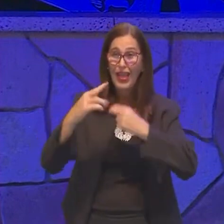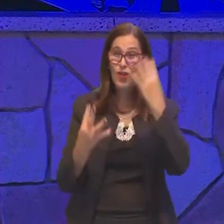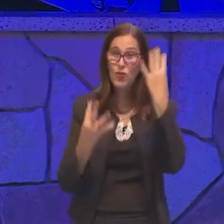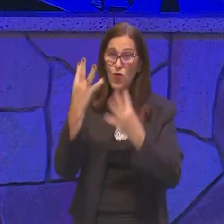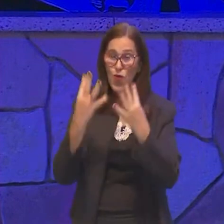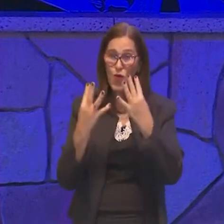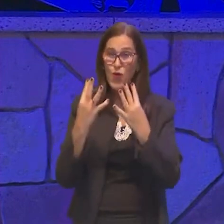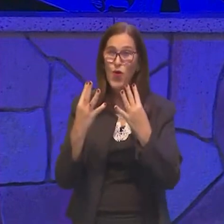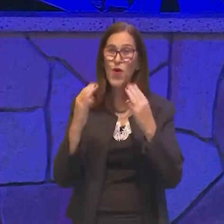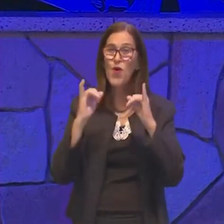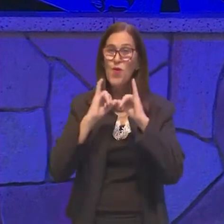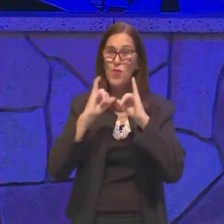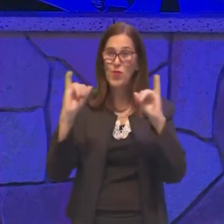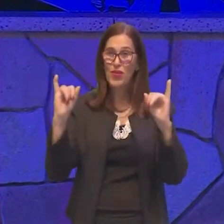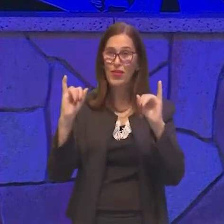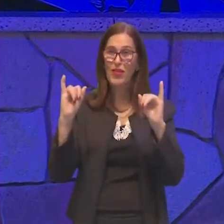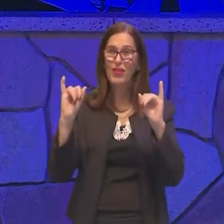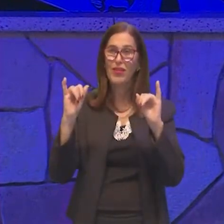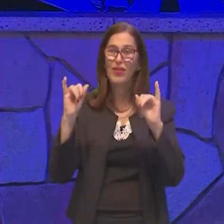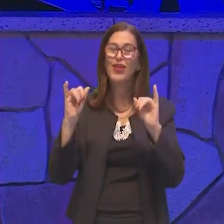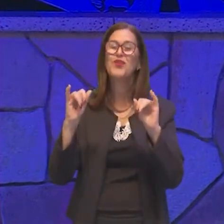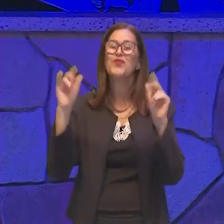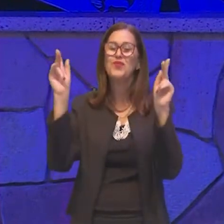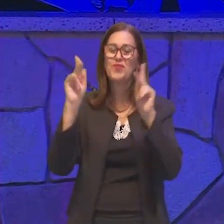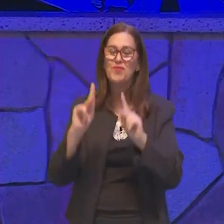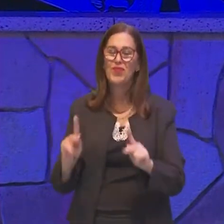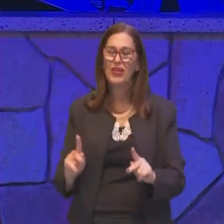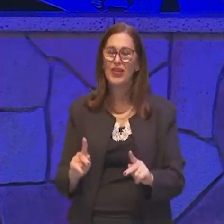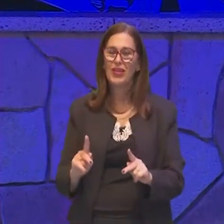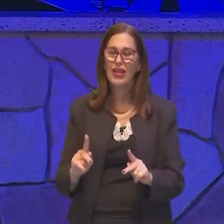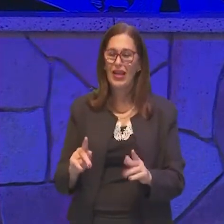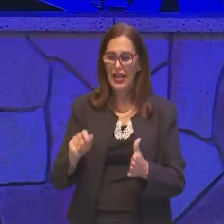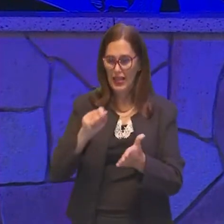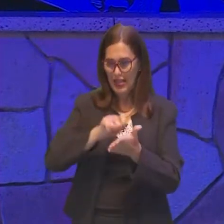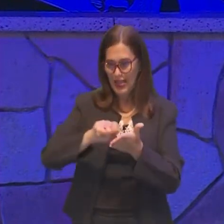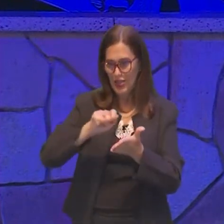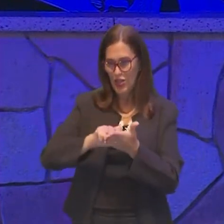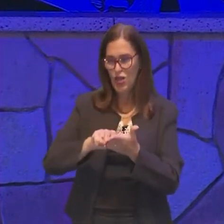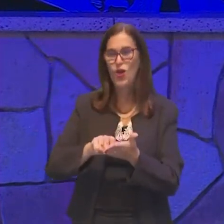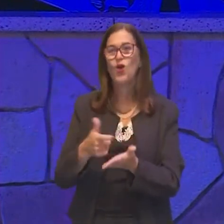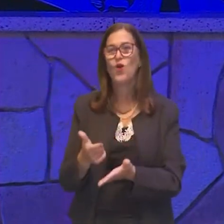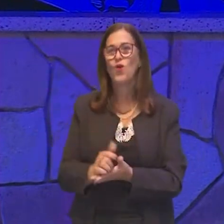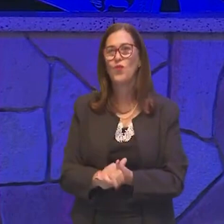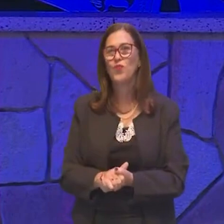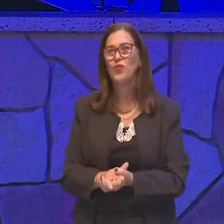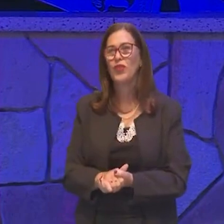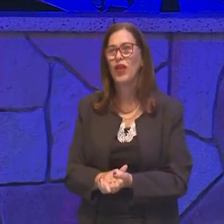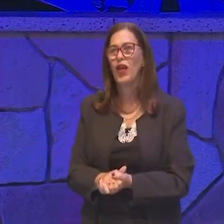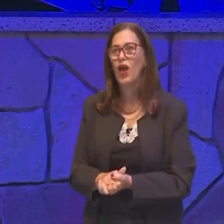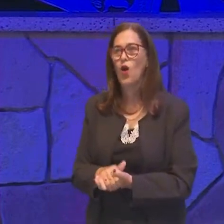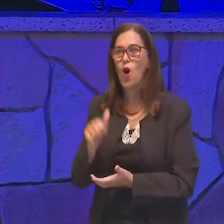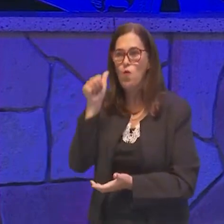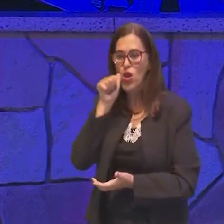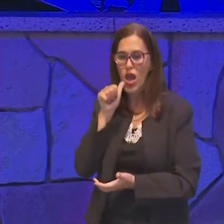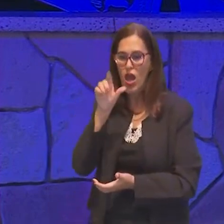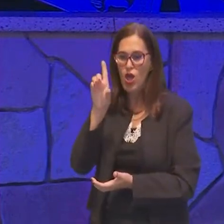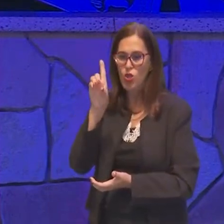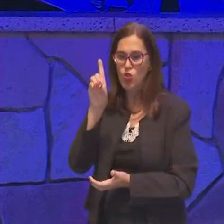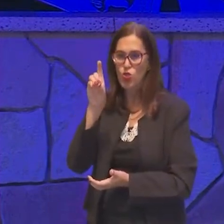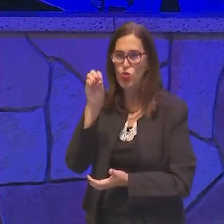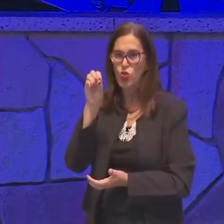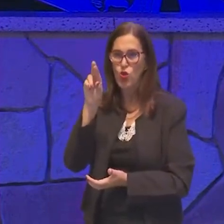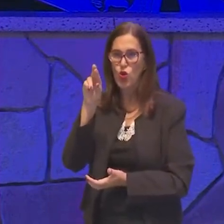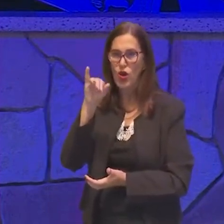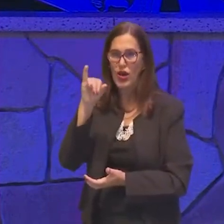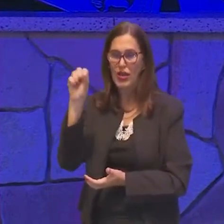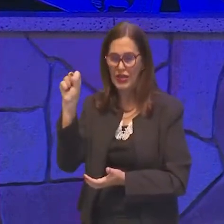da Paz cantará, ela tem como compositora Doris Varquetin.